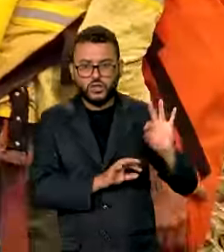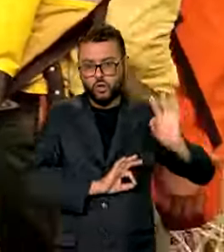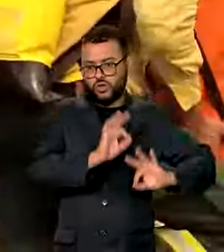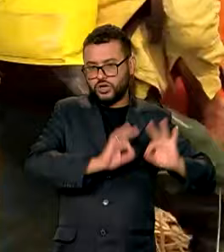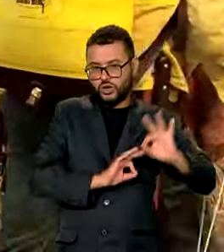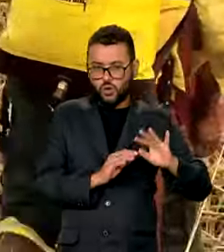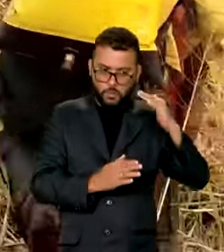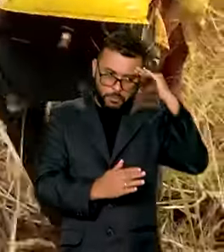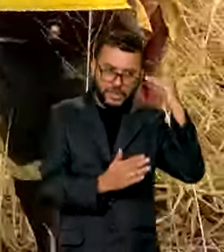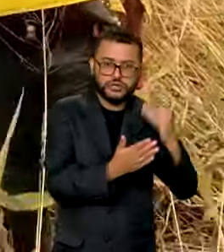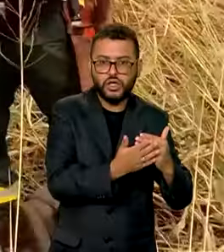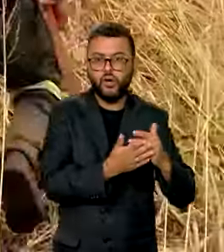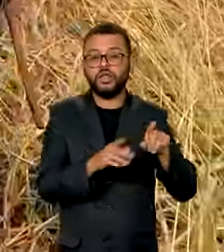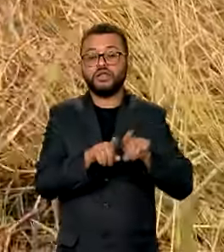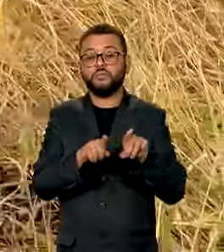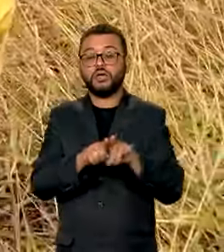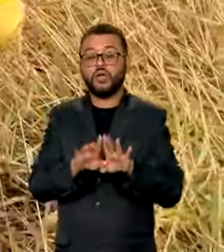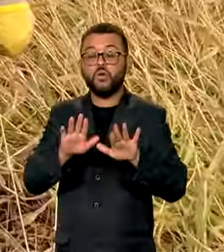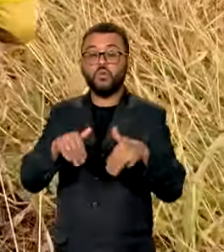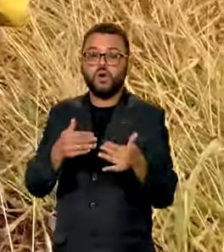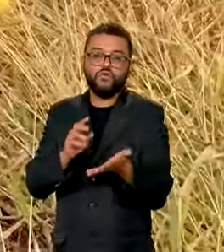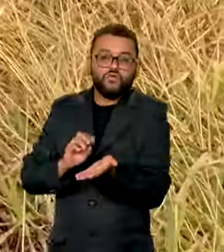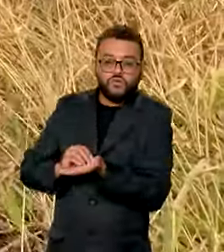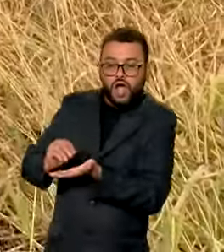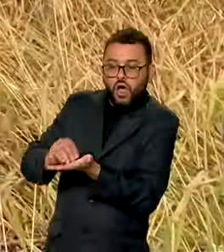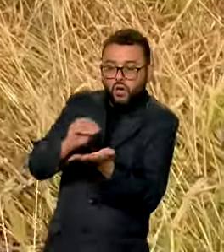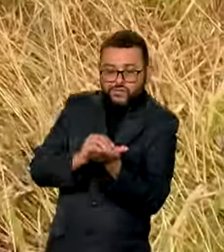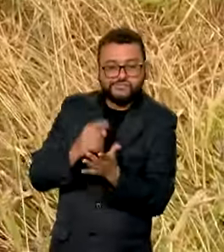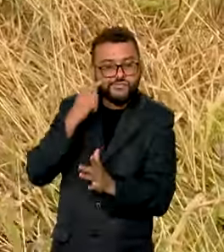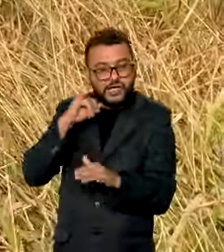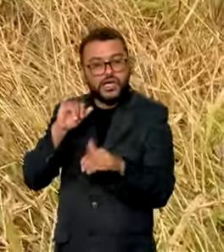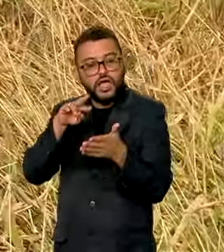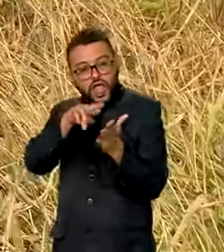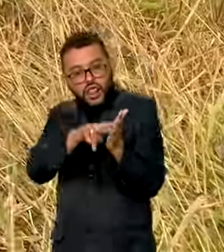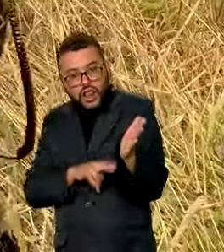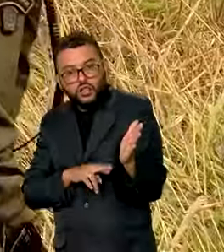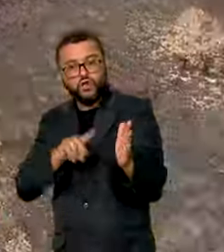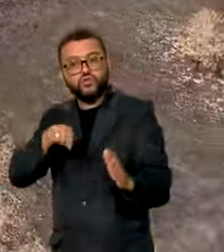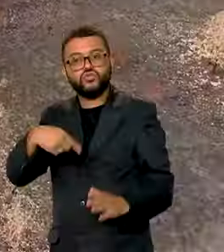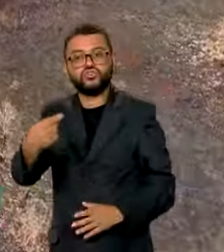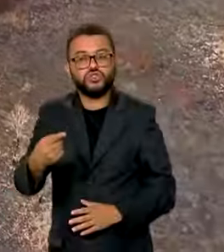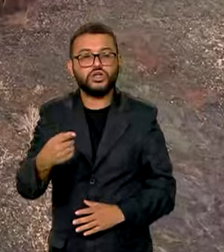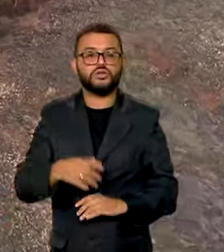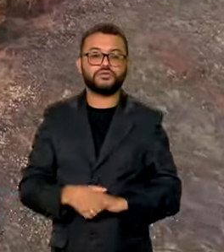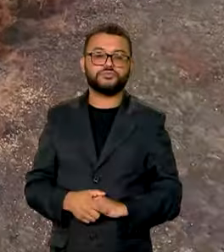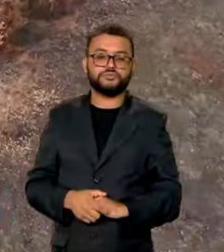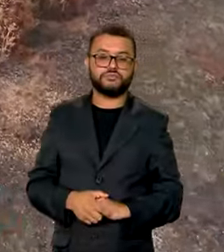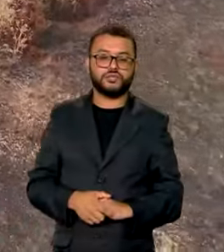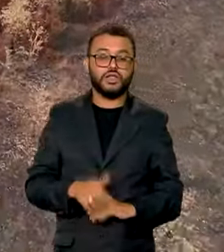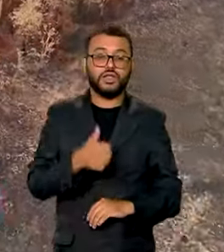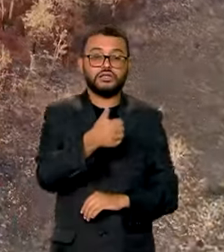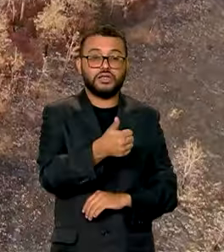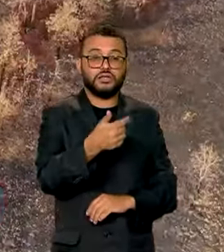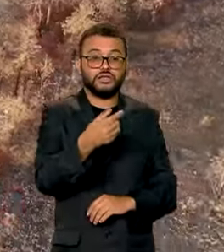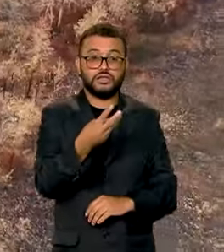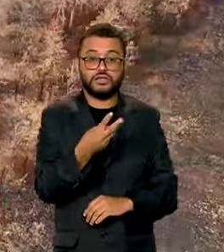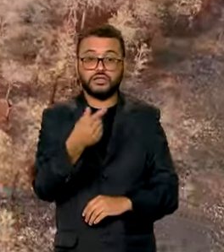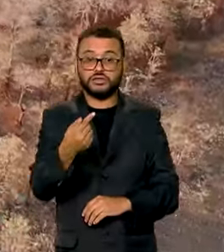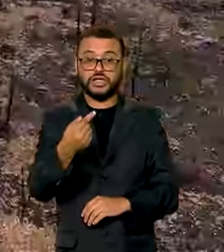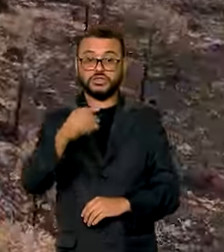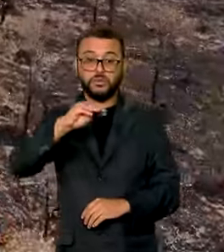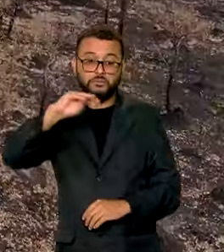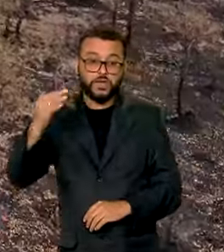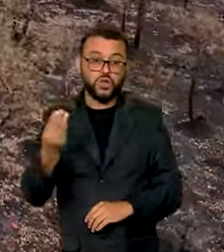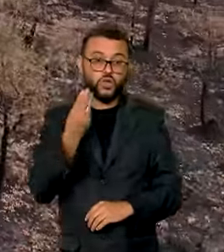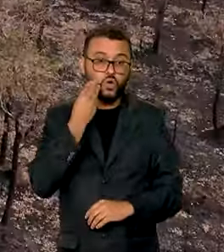e se foi cumprido com as pendências e o que tá programado por dia seguinte mais de 137 milhões